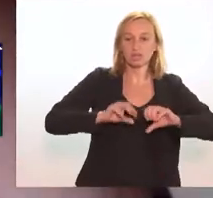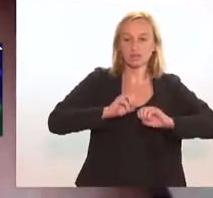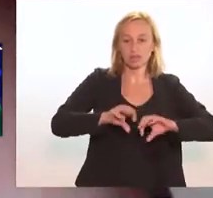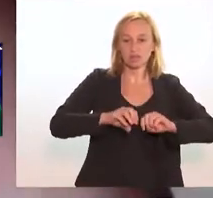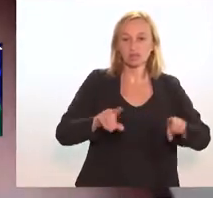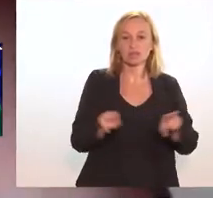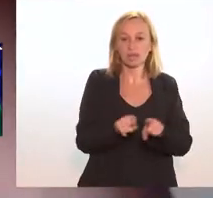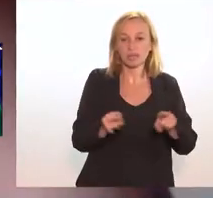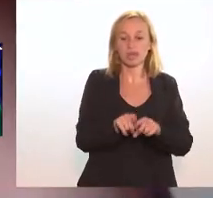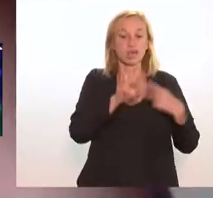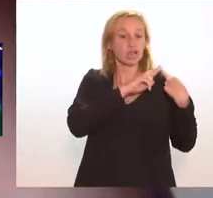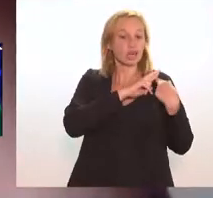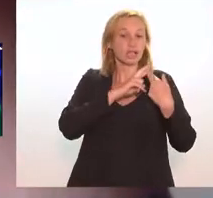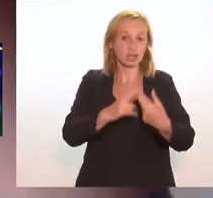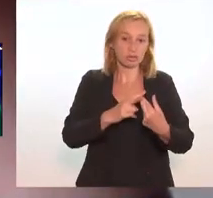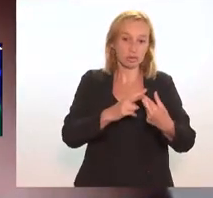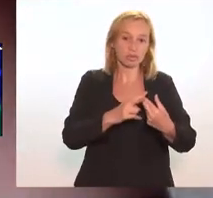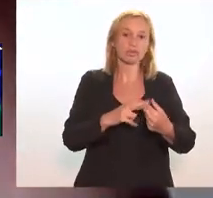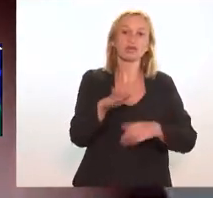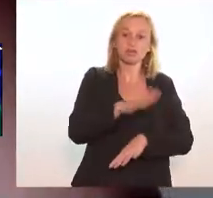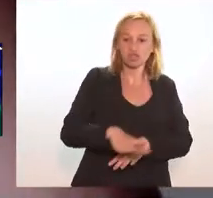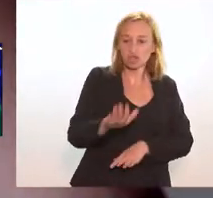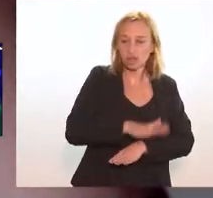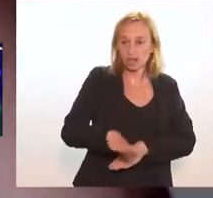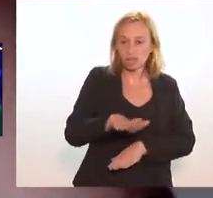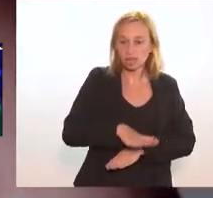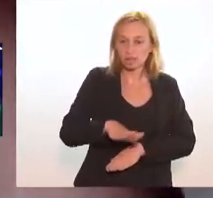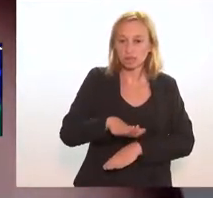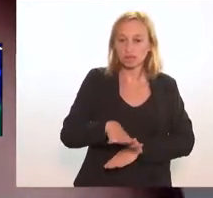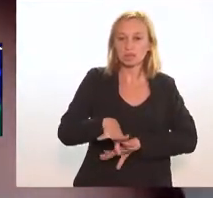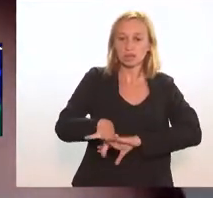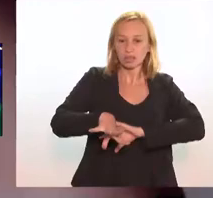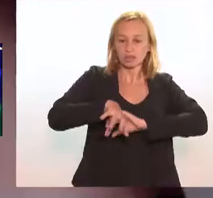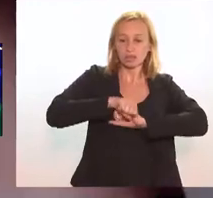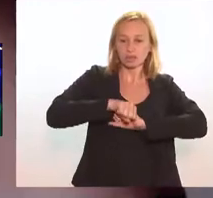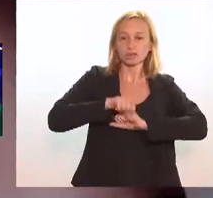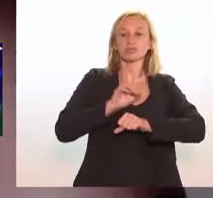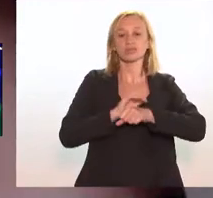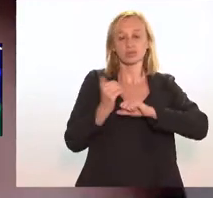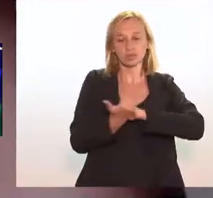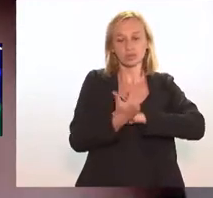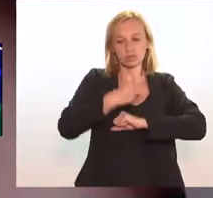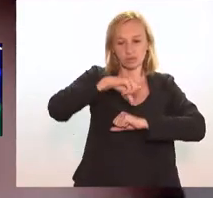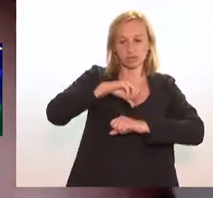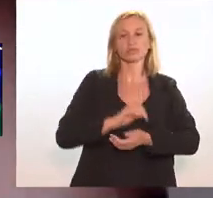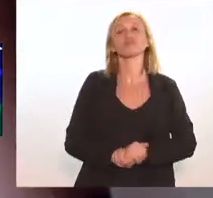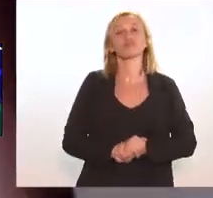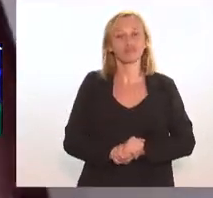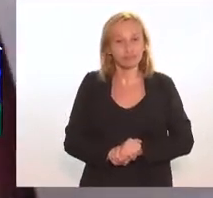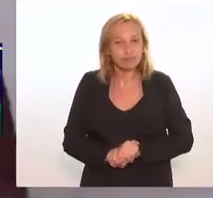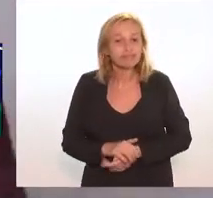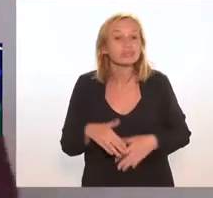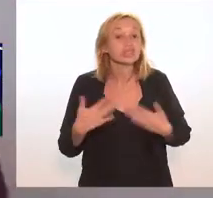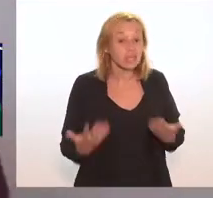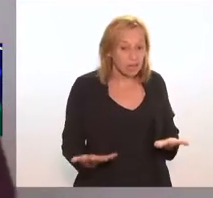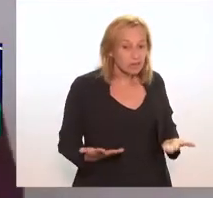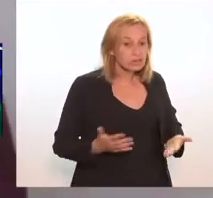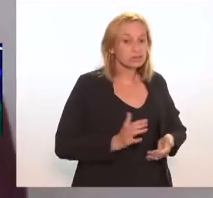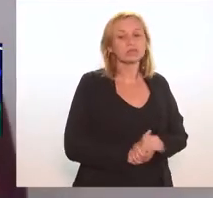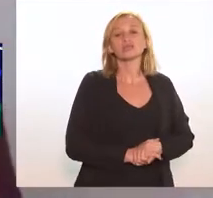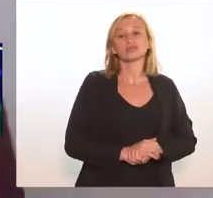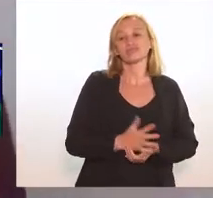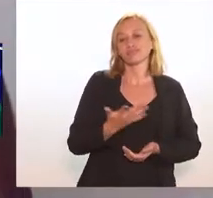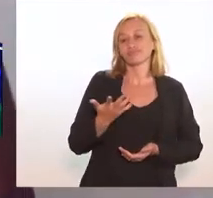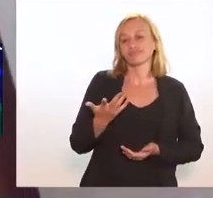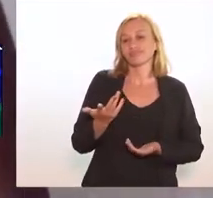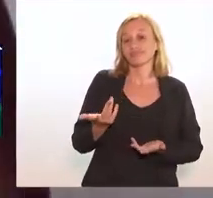mesmo responsáveis de crianças foram constatados com o vírus do coronavírus. Então, não adianta,